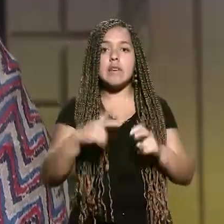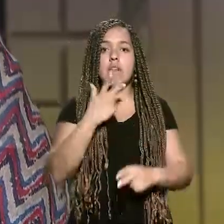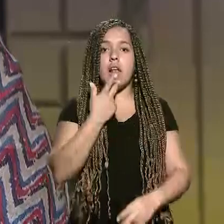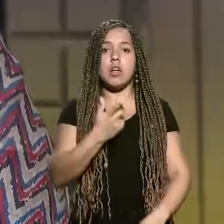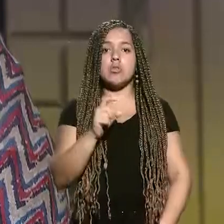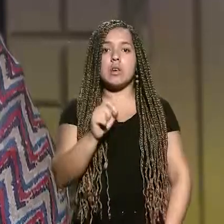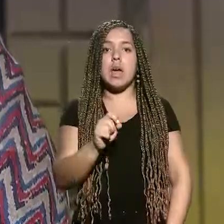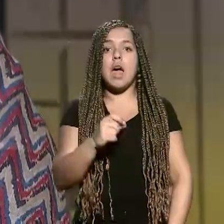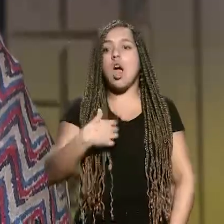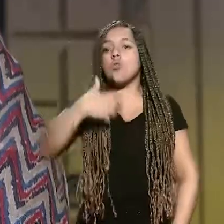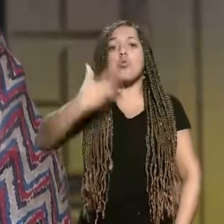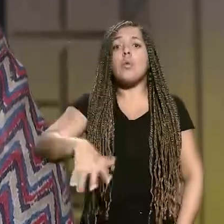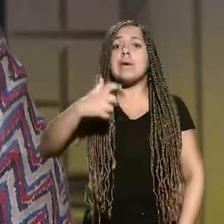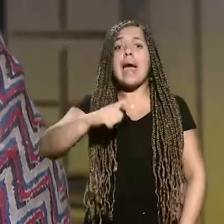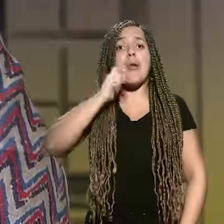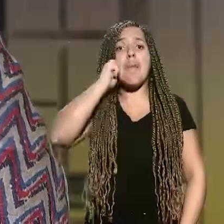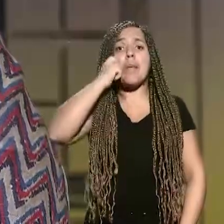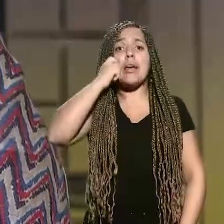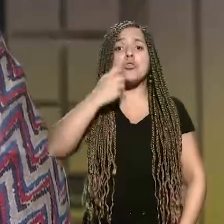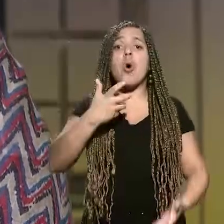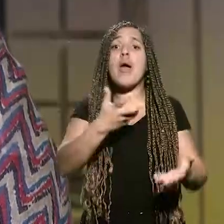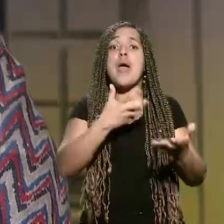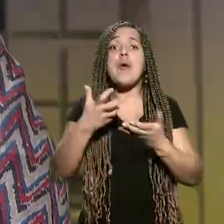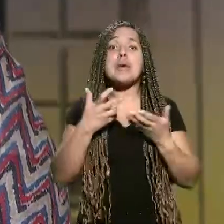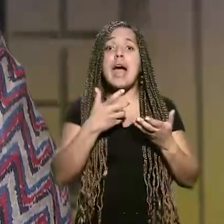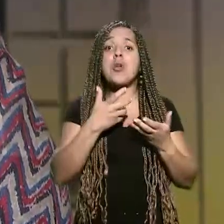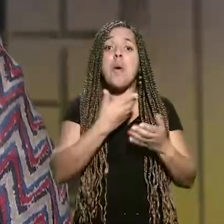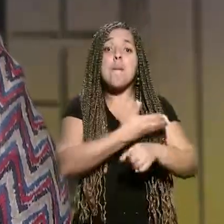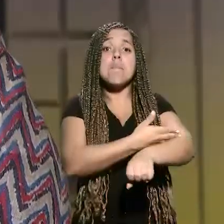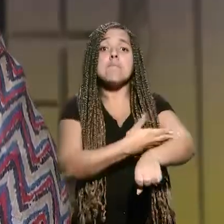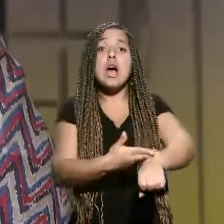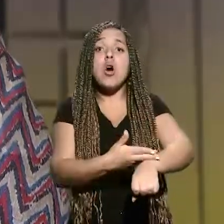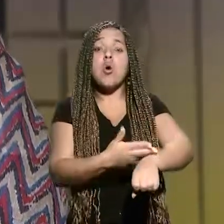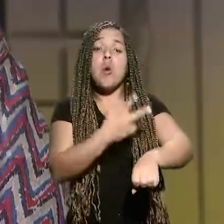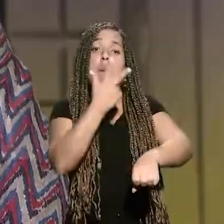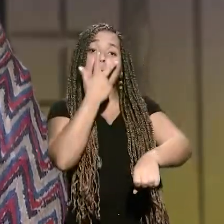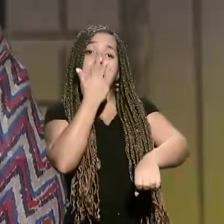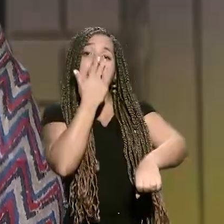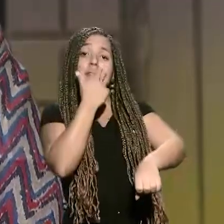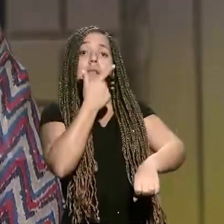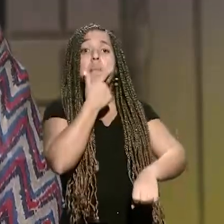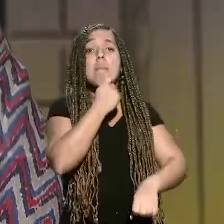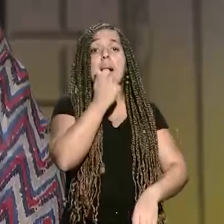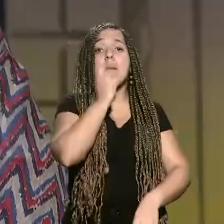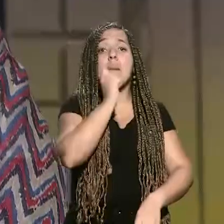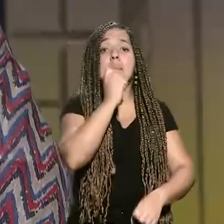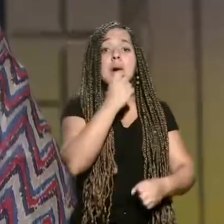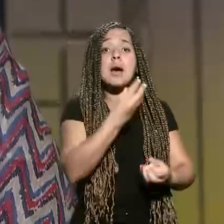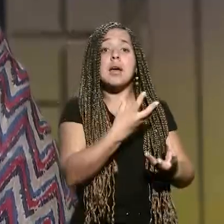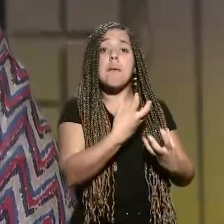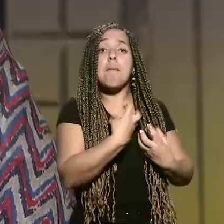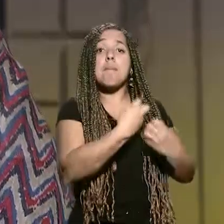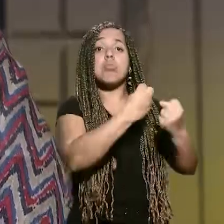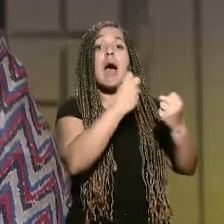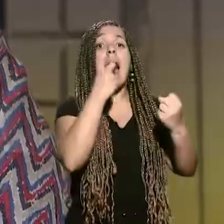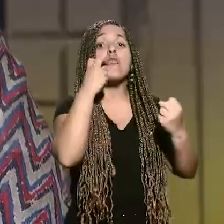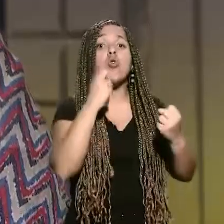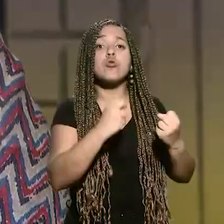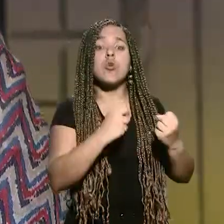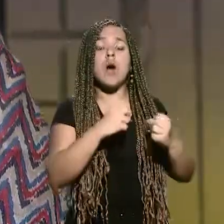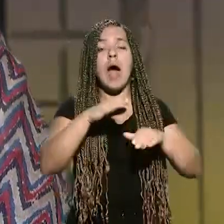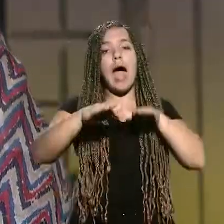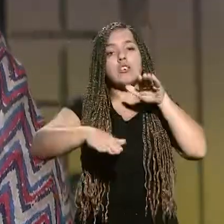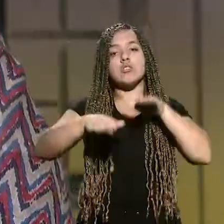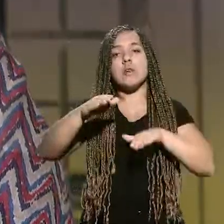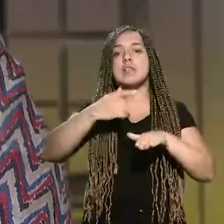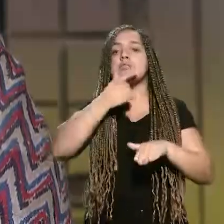ouvi crianças dizendo que querem ser brancos, porque querem se parecer com o pai ou com a mãe que os adotaram. E muitas